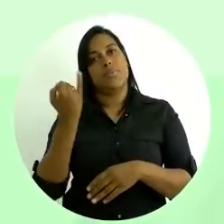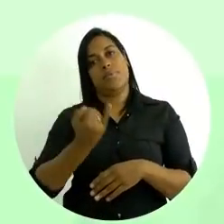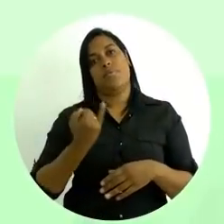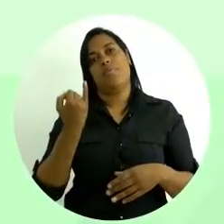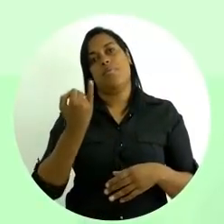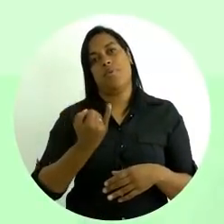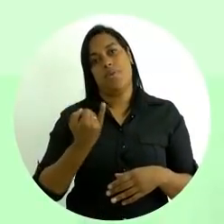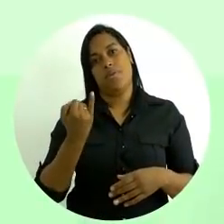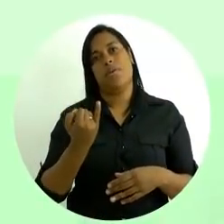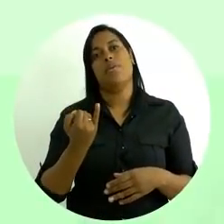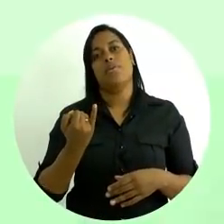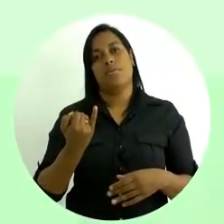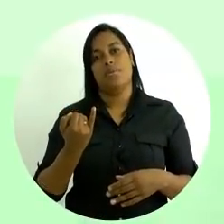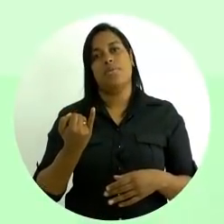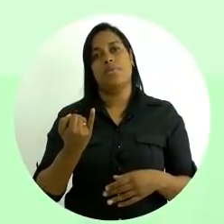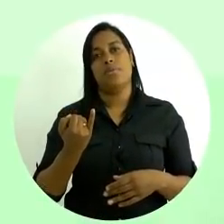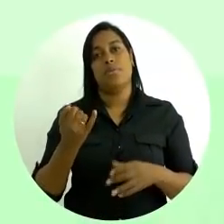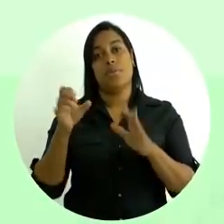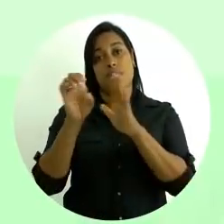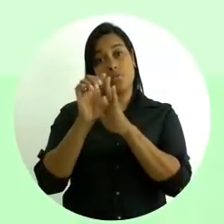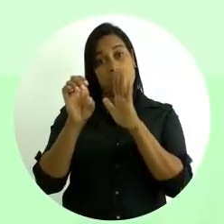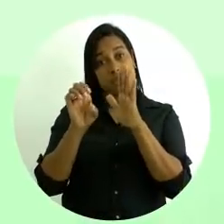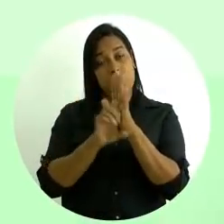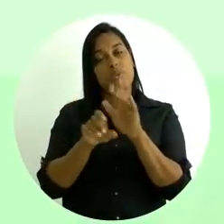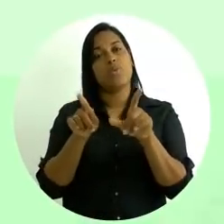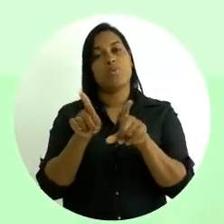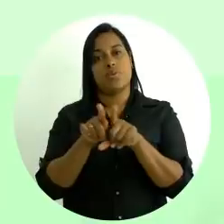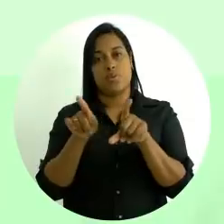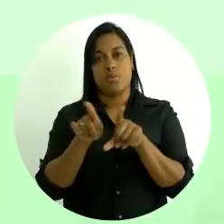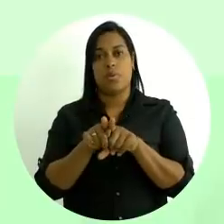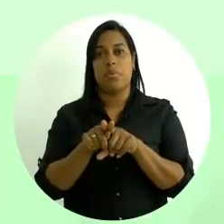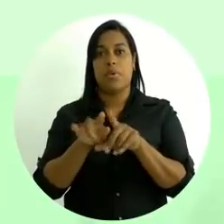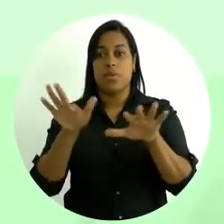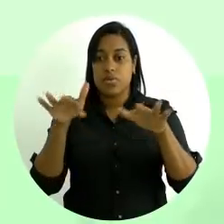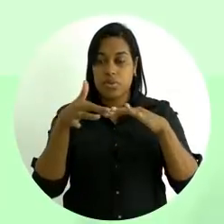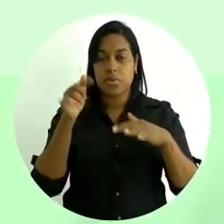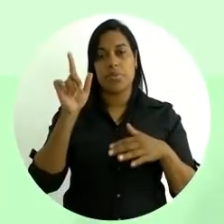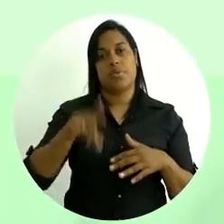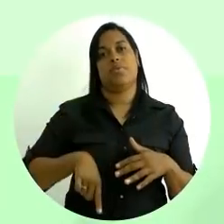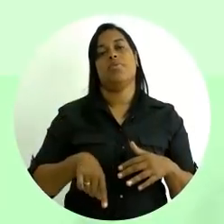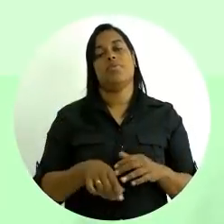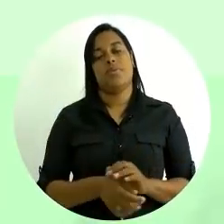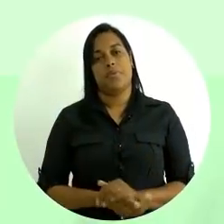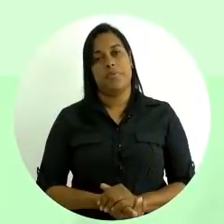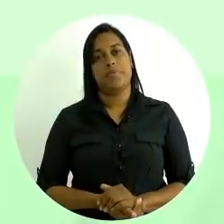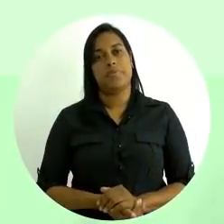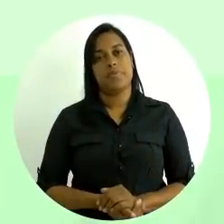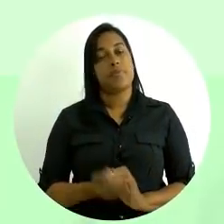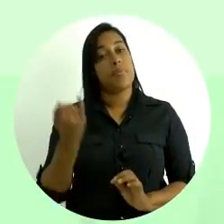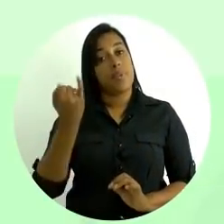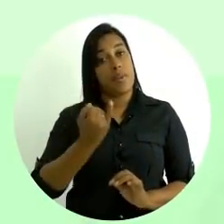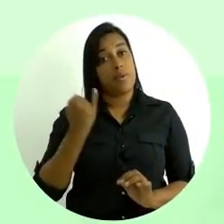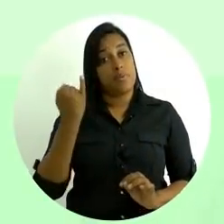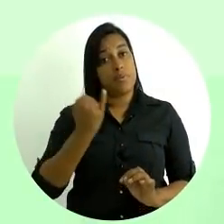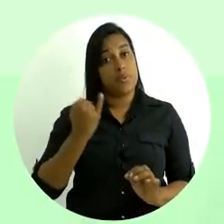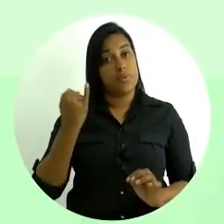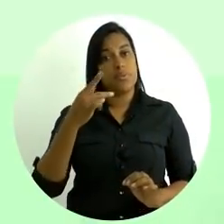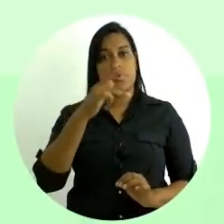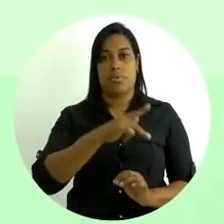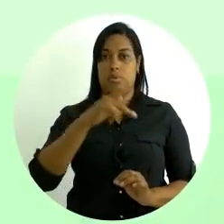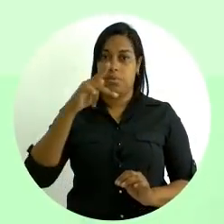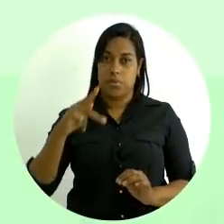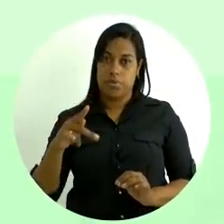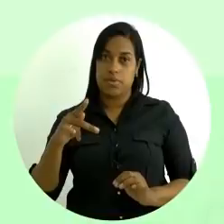muito importante e o Estatuto do Magistério Público chama atenção para isso, tá? Isso é muito